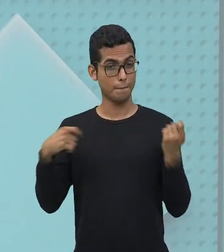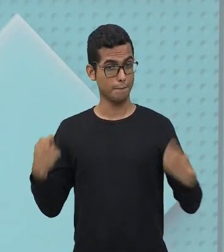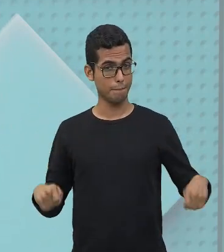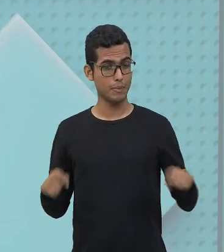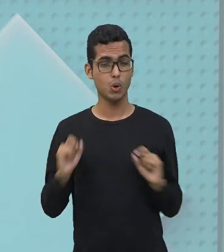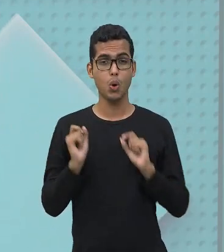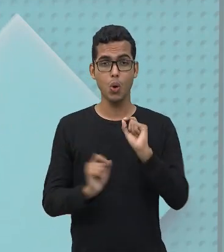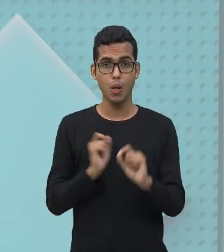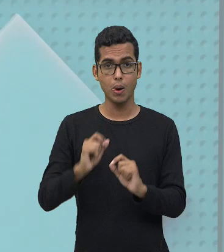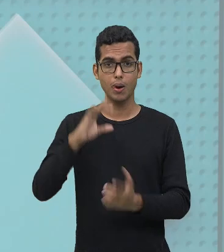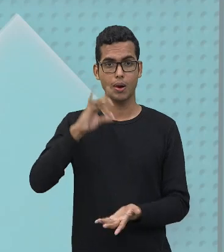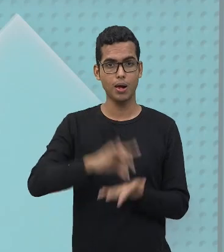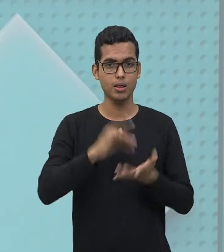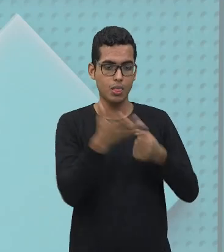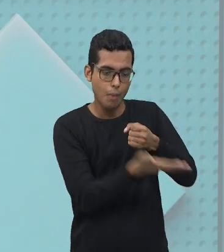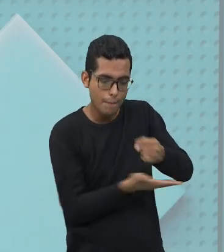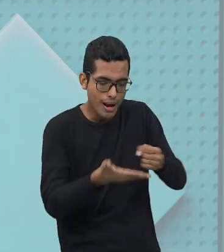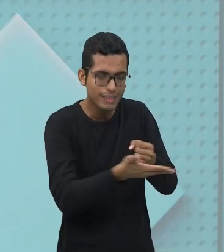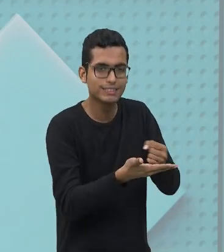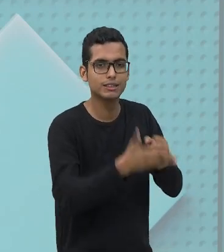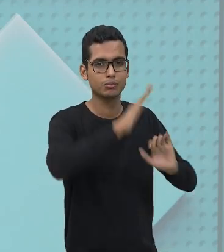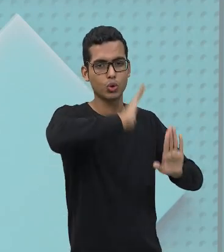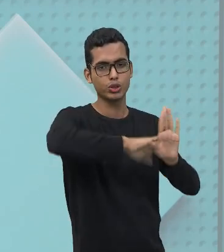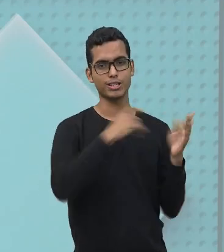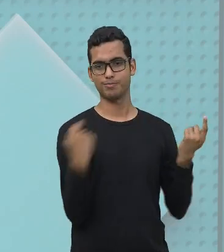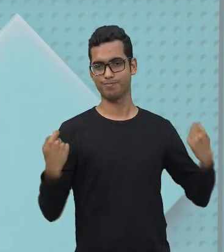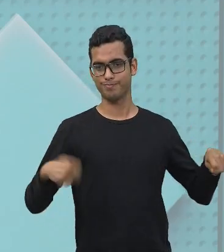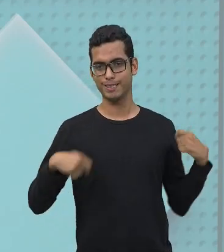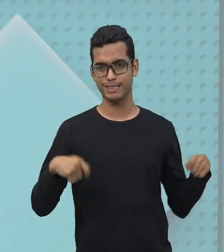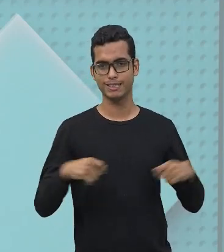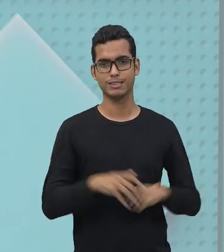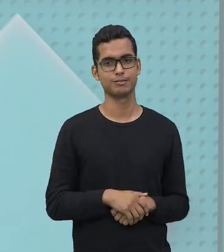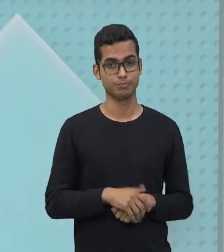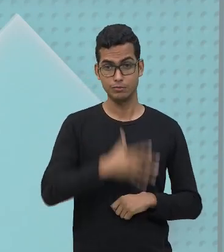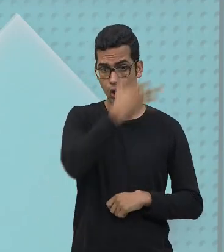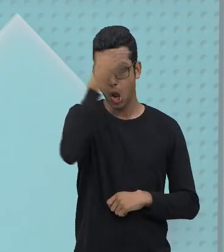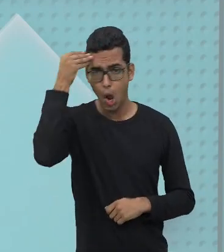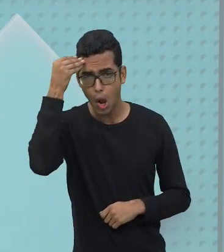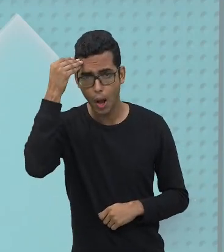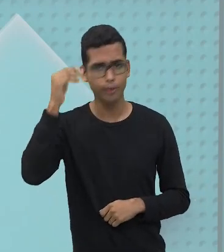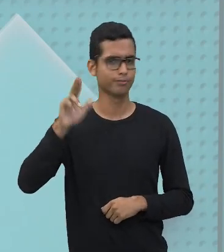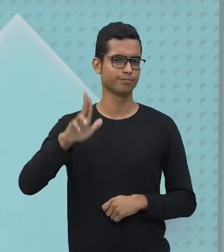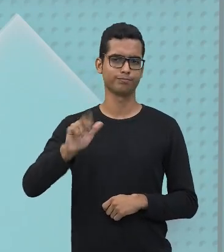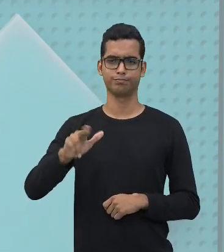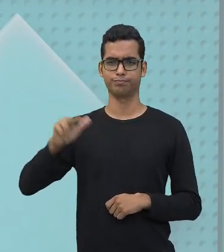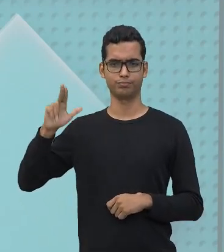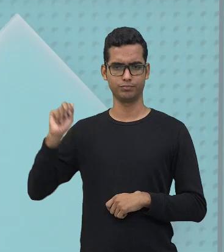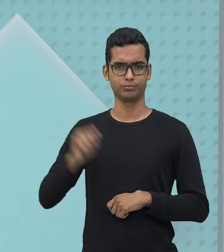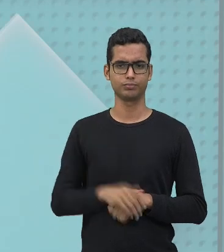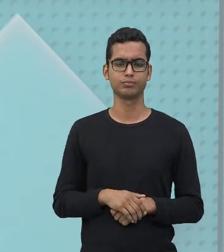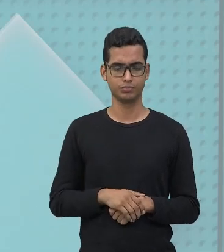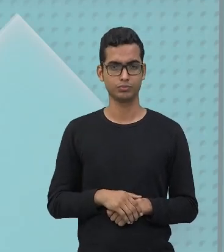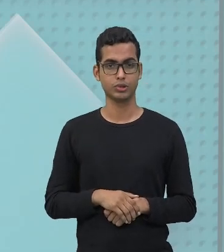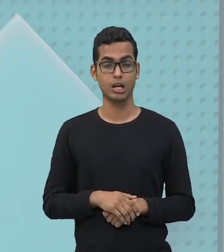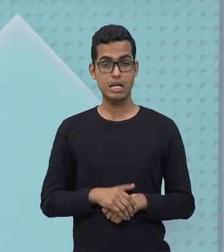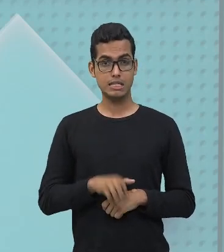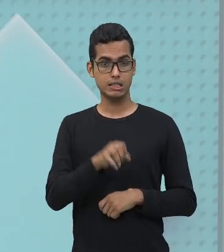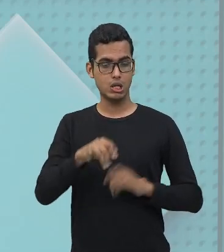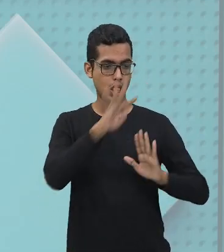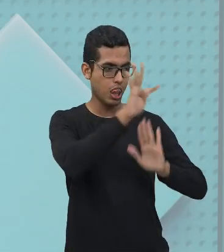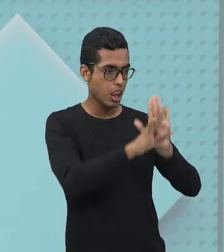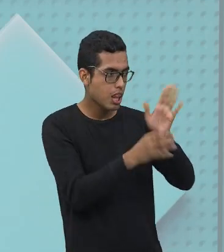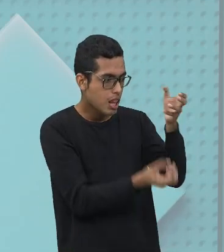ser fundamentada. Não podemos esquecer nunca, quando eu vou fazer um texto, que esse texto